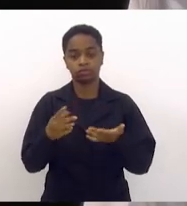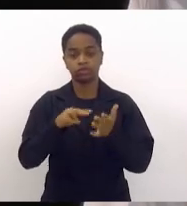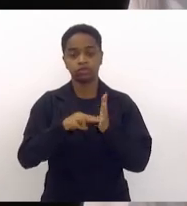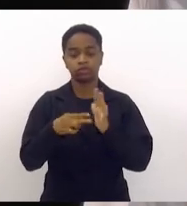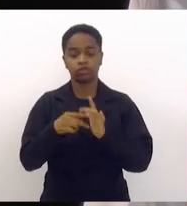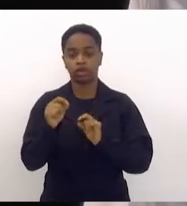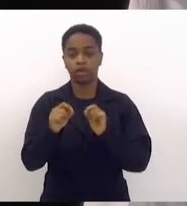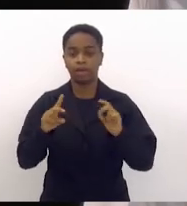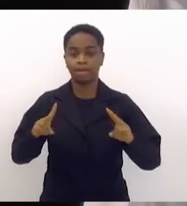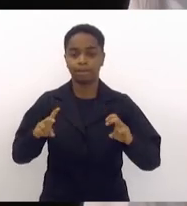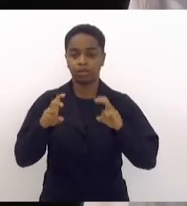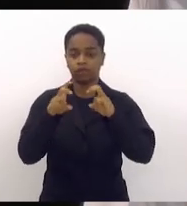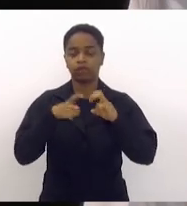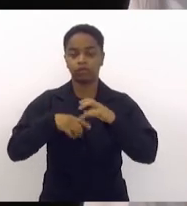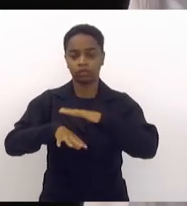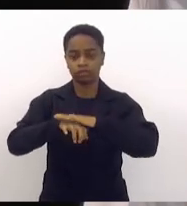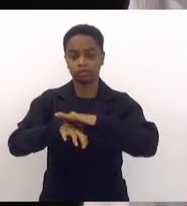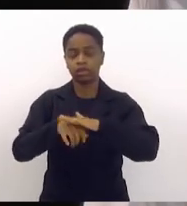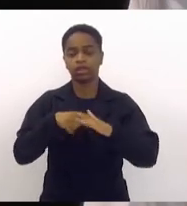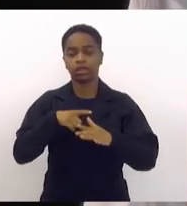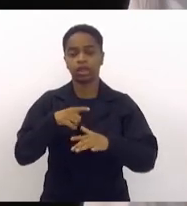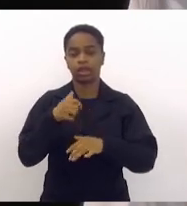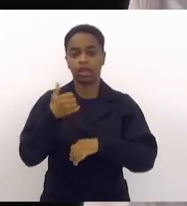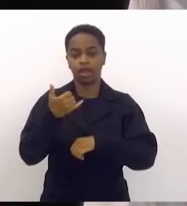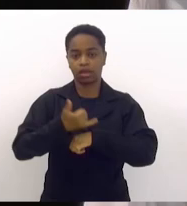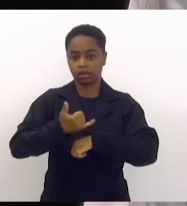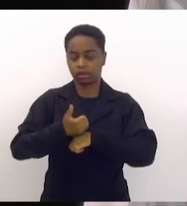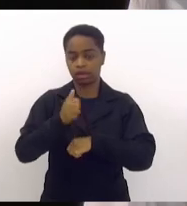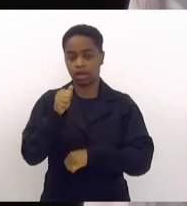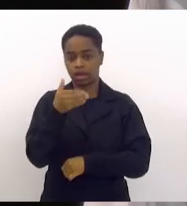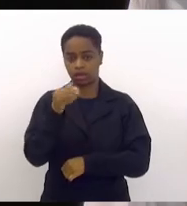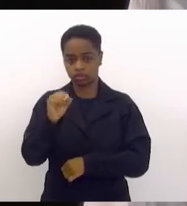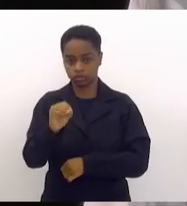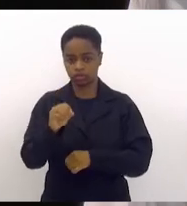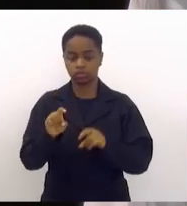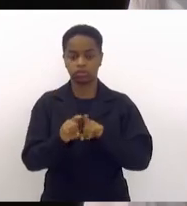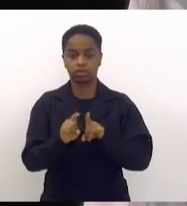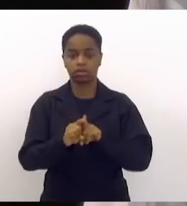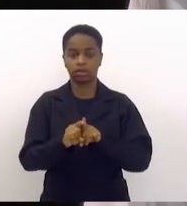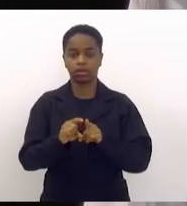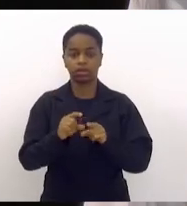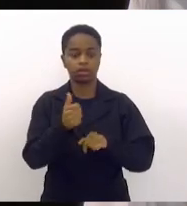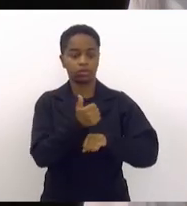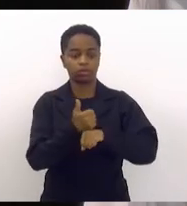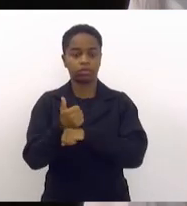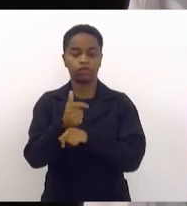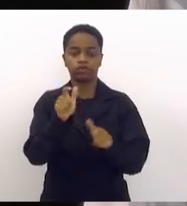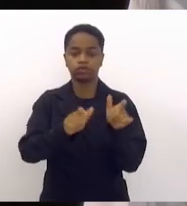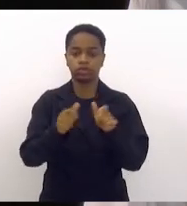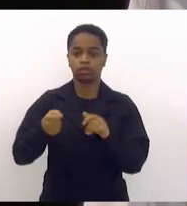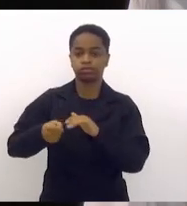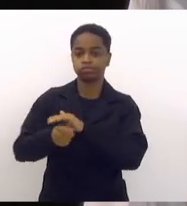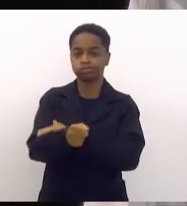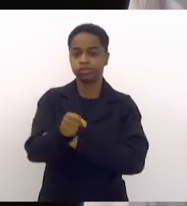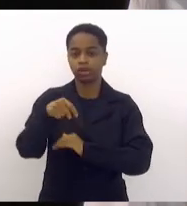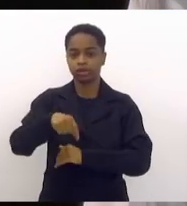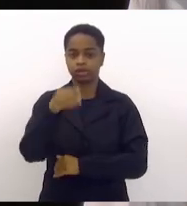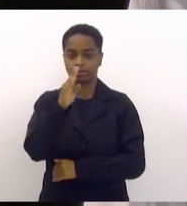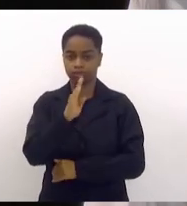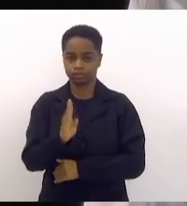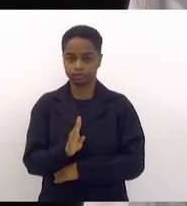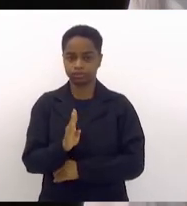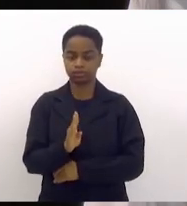tem ali o aço produzido no Brasil que tem a mão de obra colocada dos nossos trabalhadores e trabalhadoras que